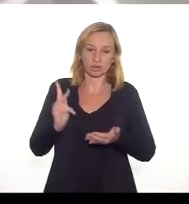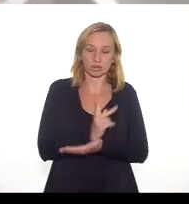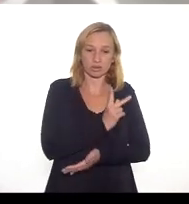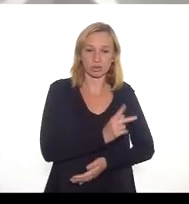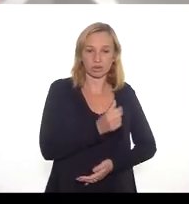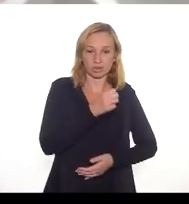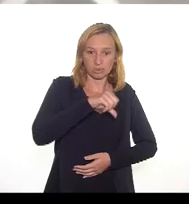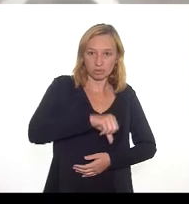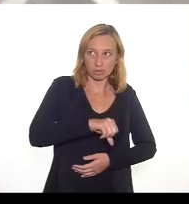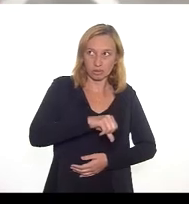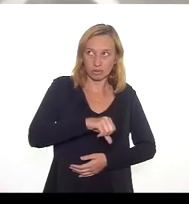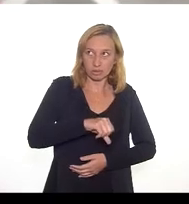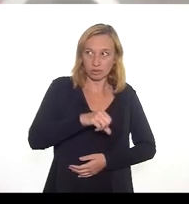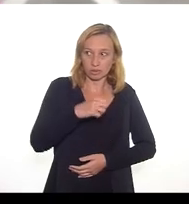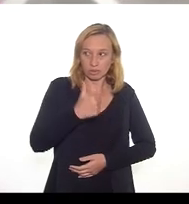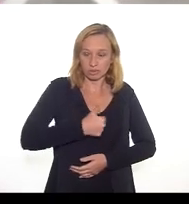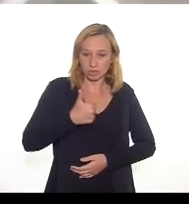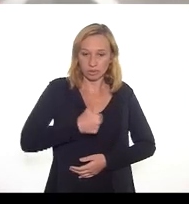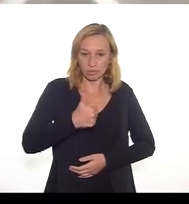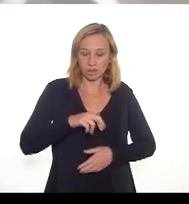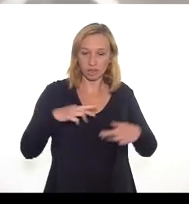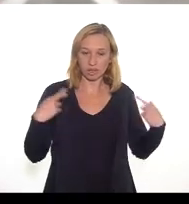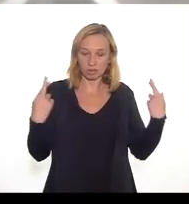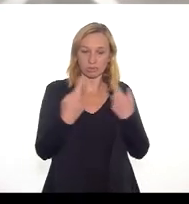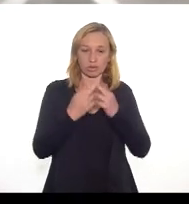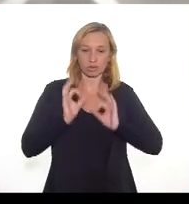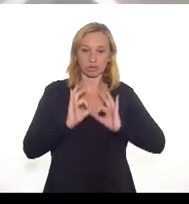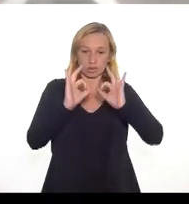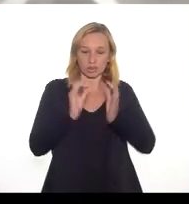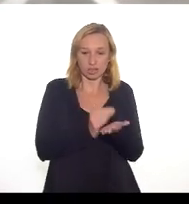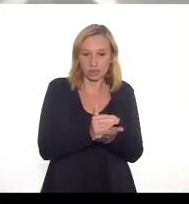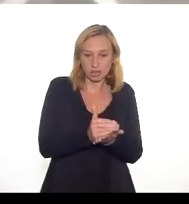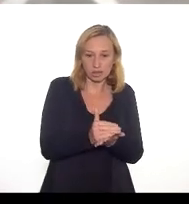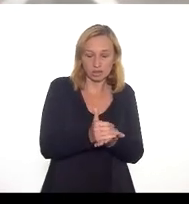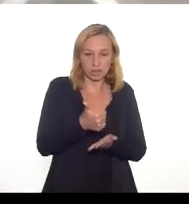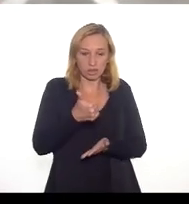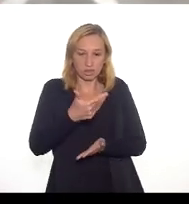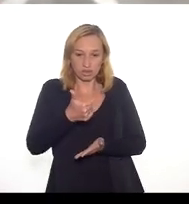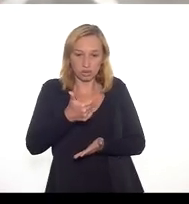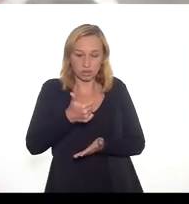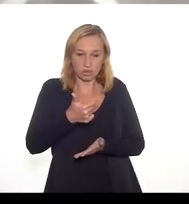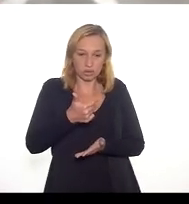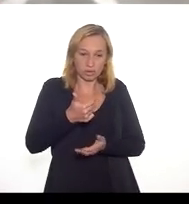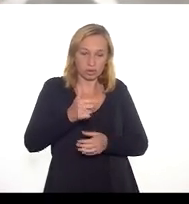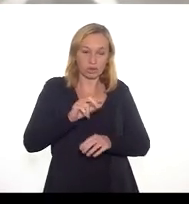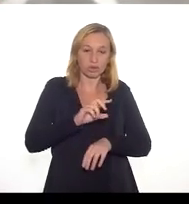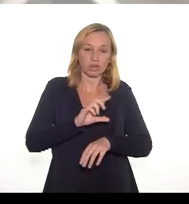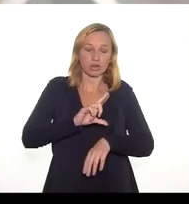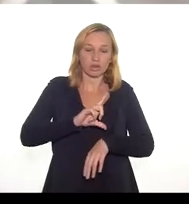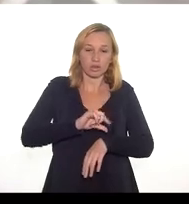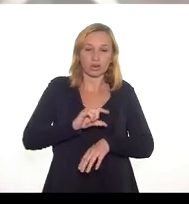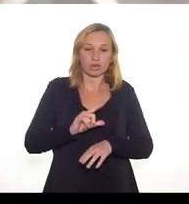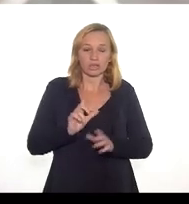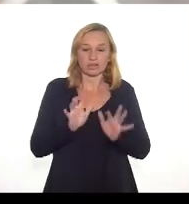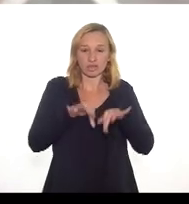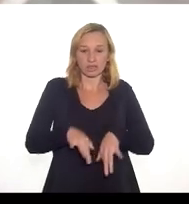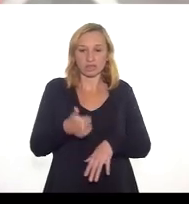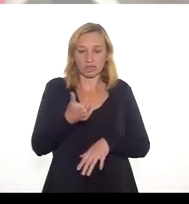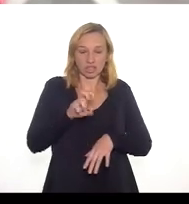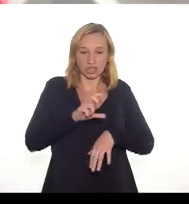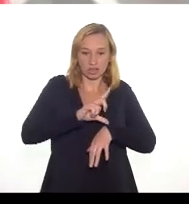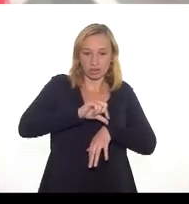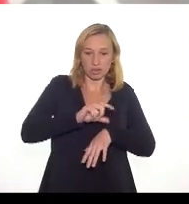na 91ª sessão extraordinária, que iniciada às 12 horas, encerrou-se às 15 horas e